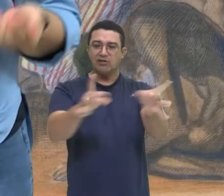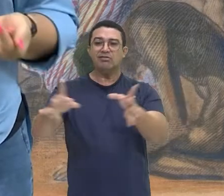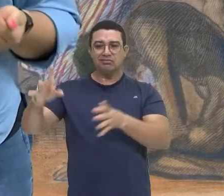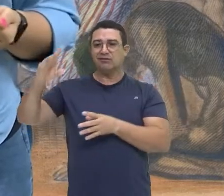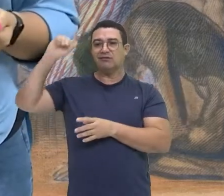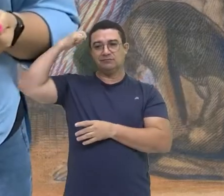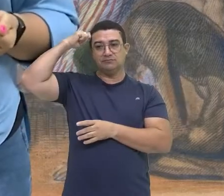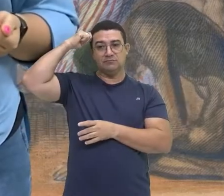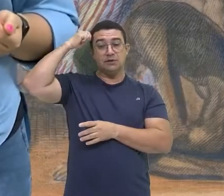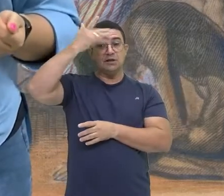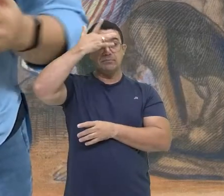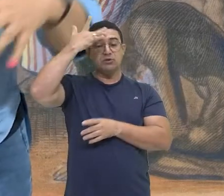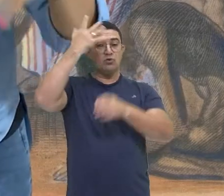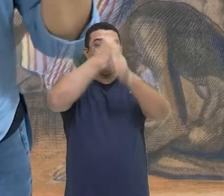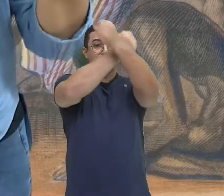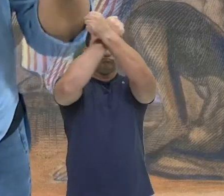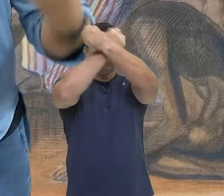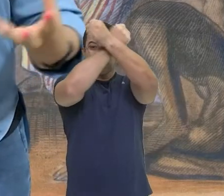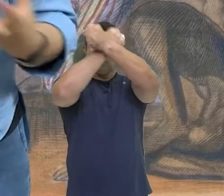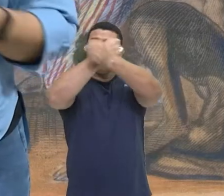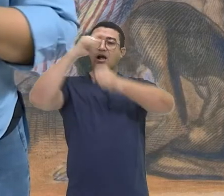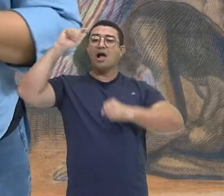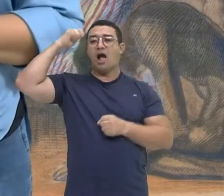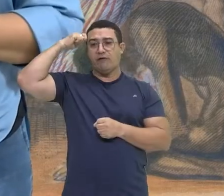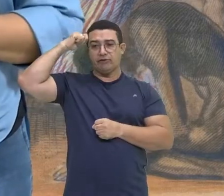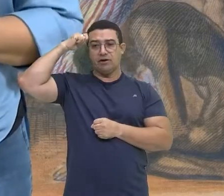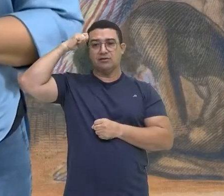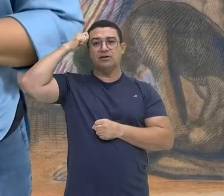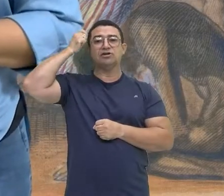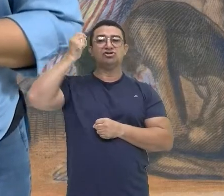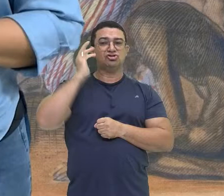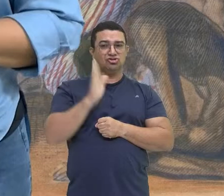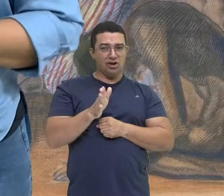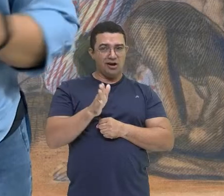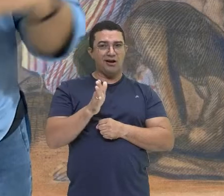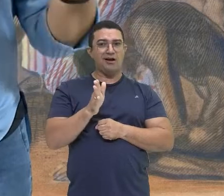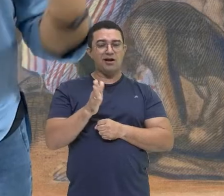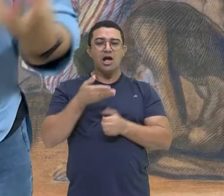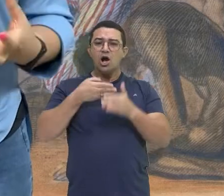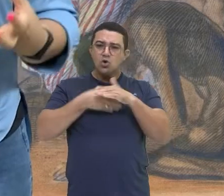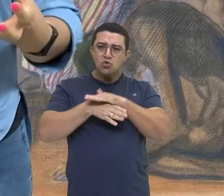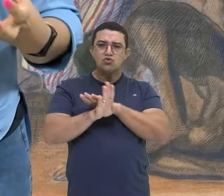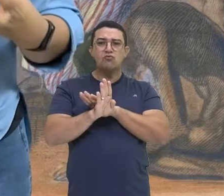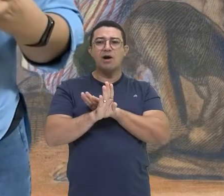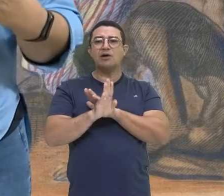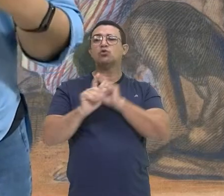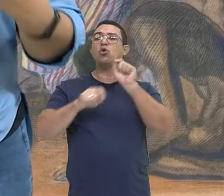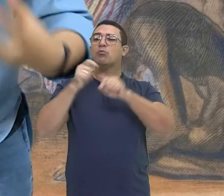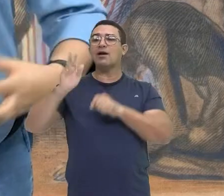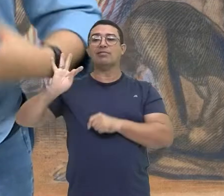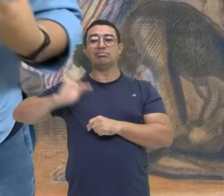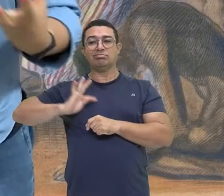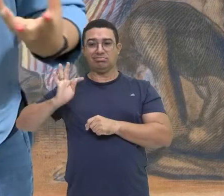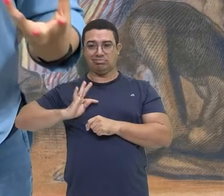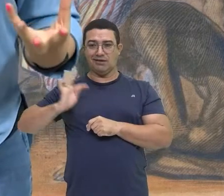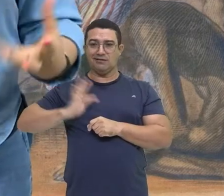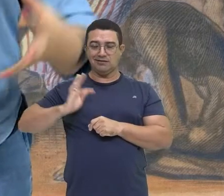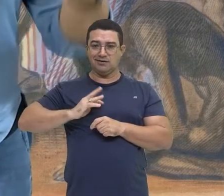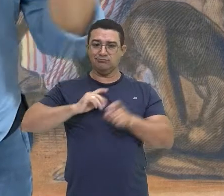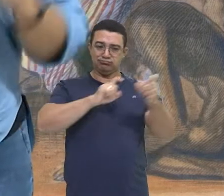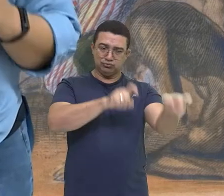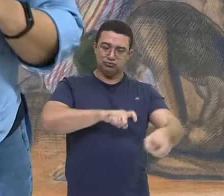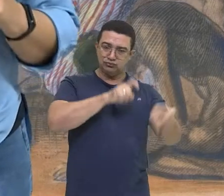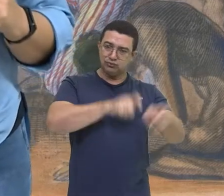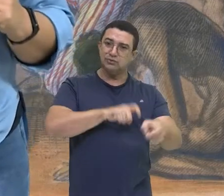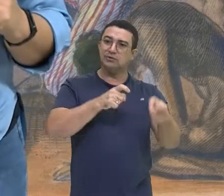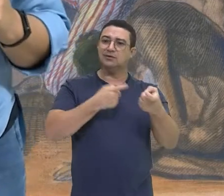os escravizados africanos já estavam mais familiarizados com as técnicas de produção capitalistas